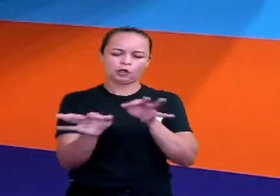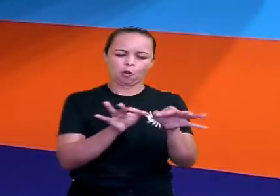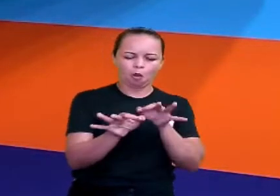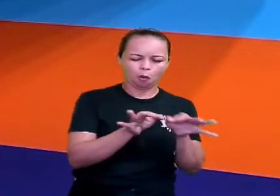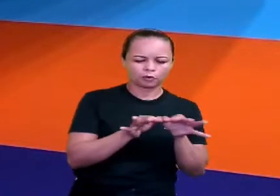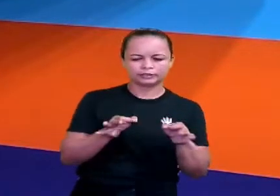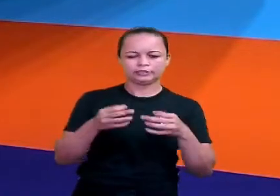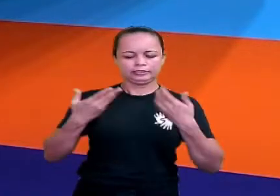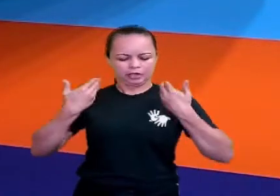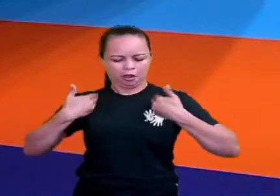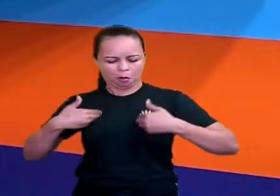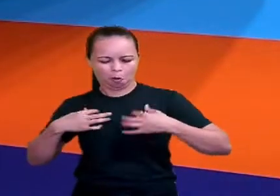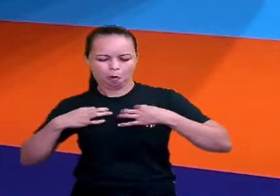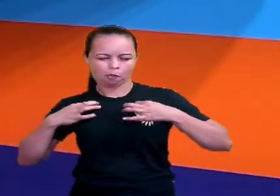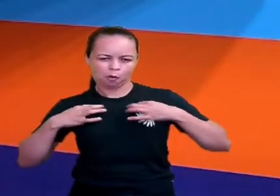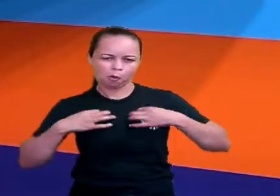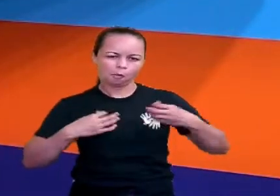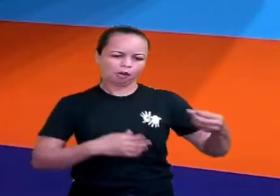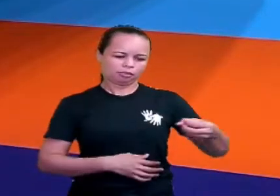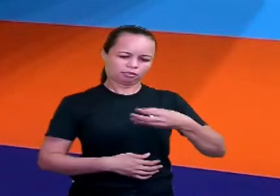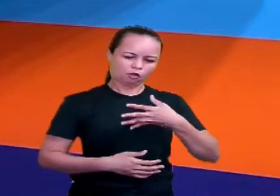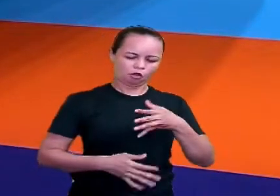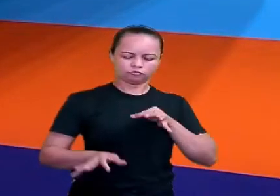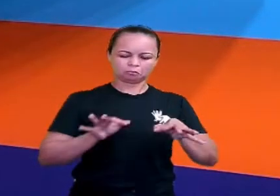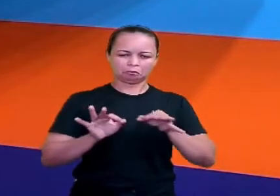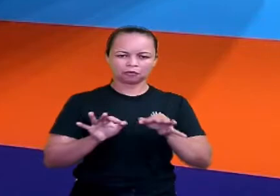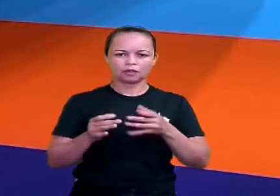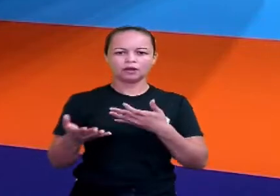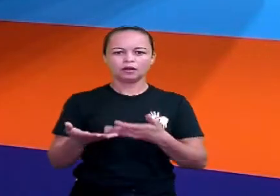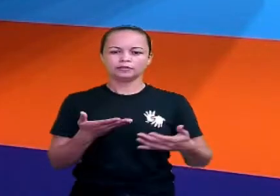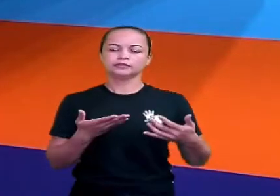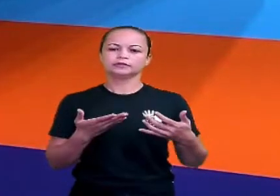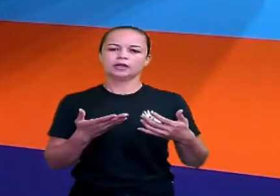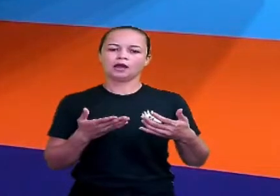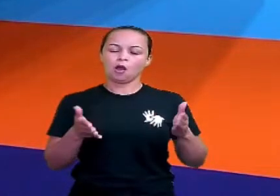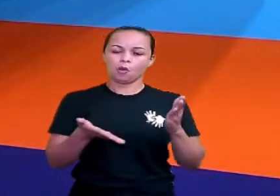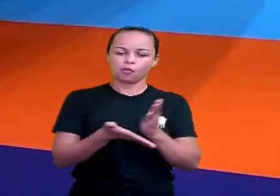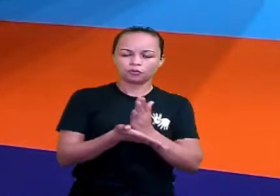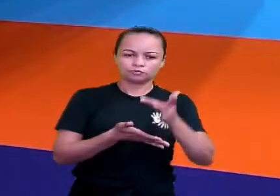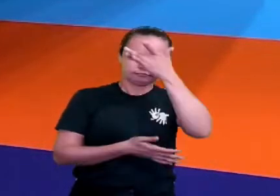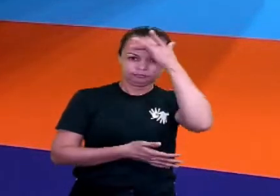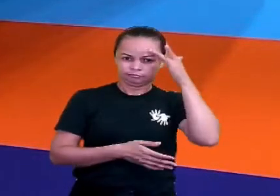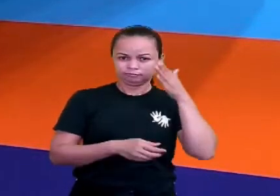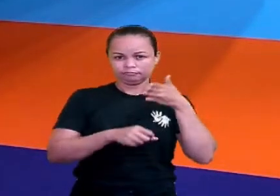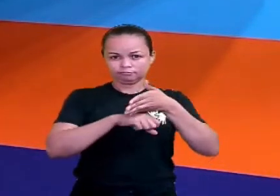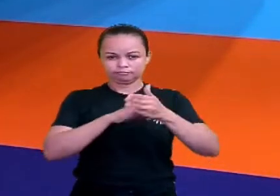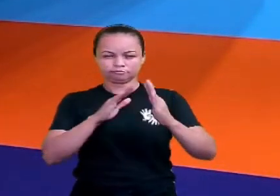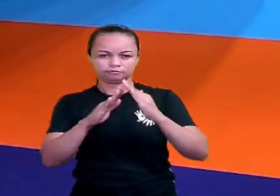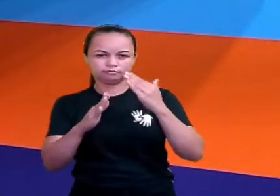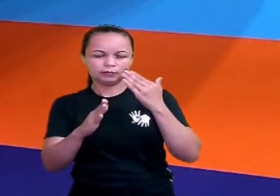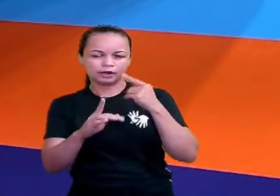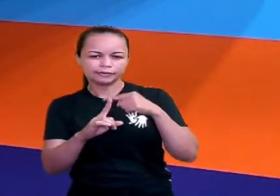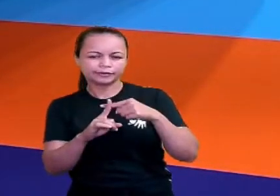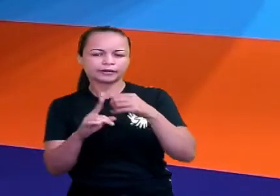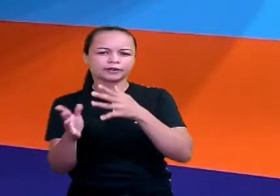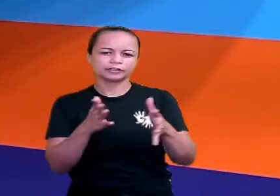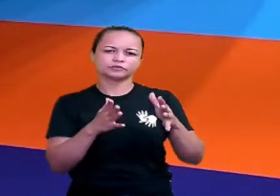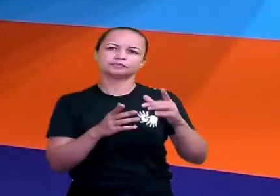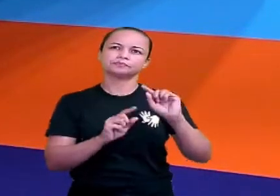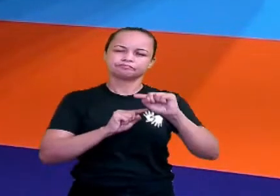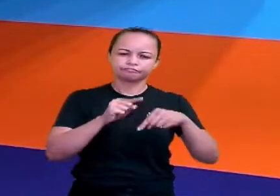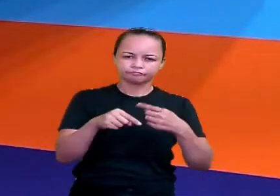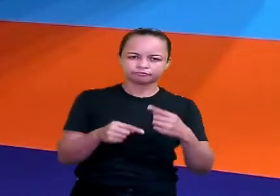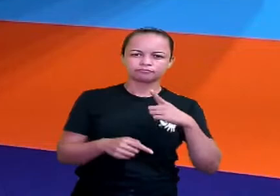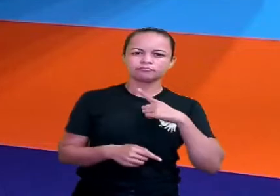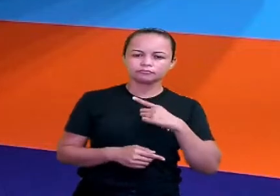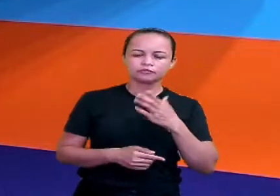todo mundo se arruma, compra roupa nova, se organiza. Algumas pessoas vão à igreja, aí depois tem um jantar em casa e troca presentes,